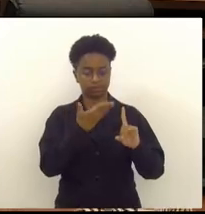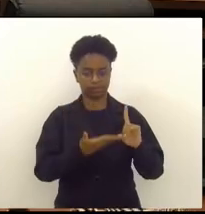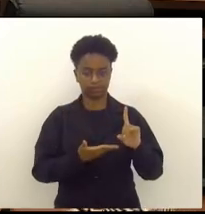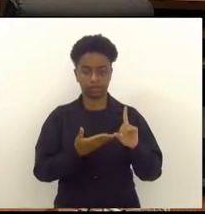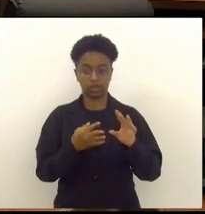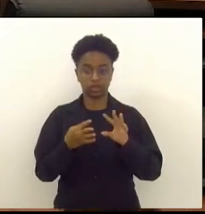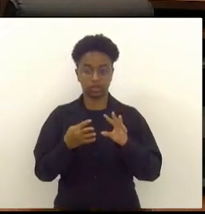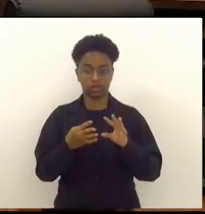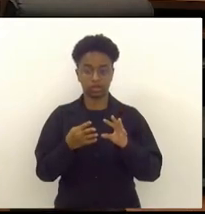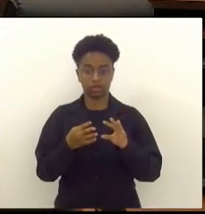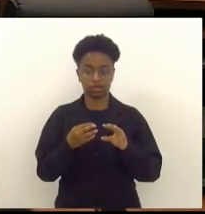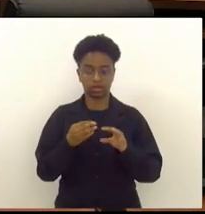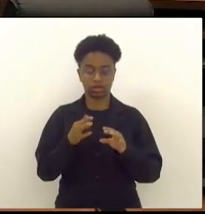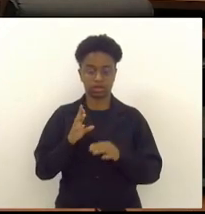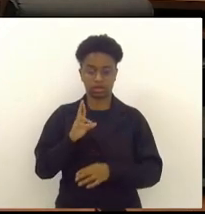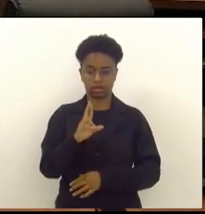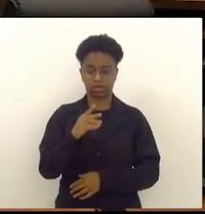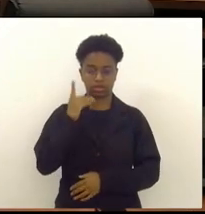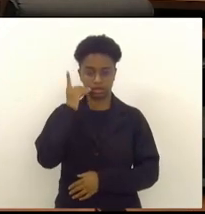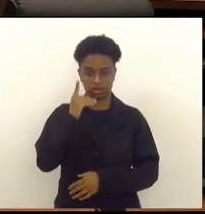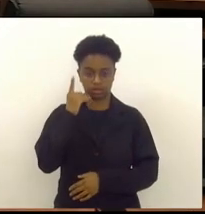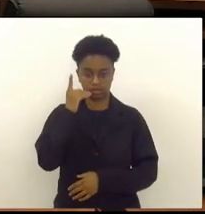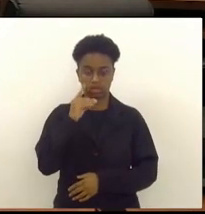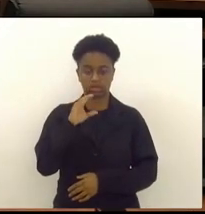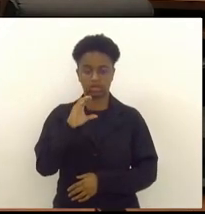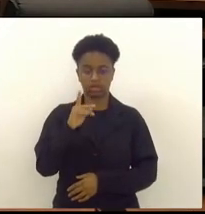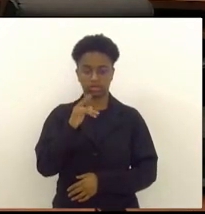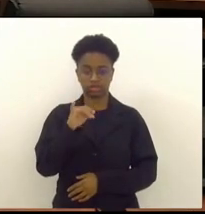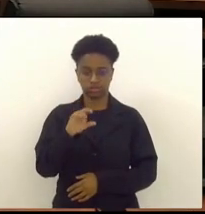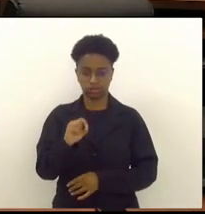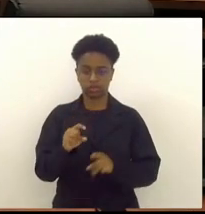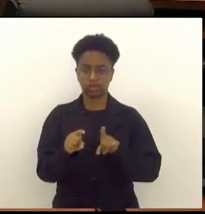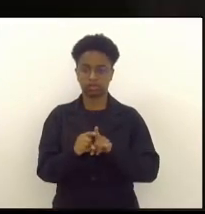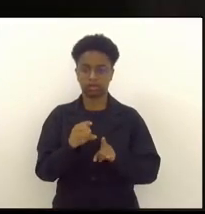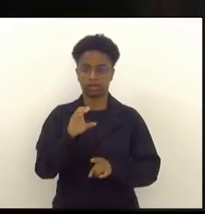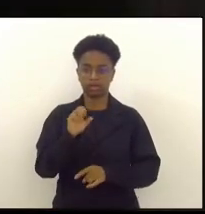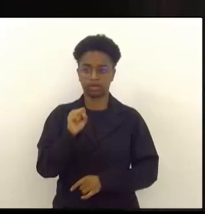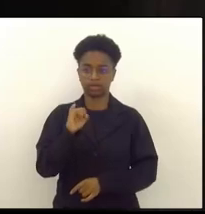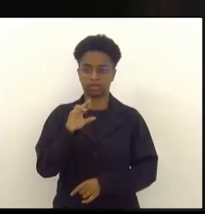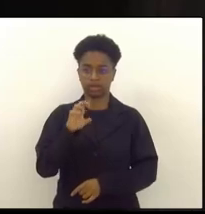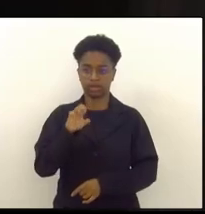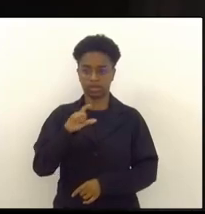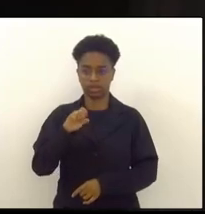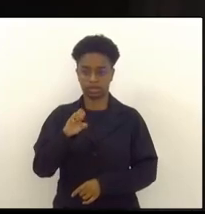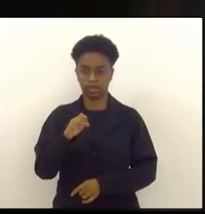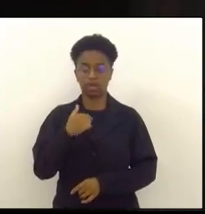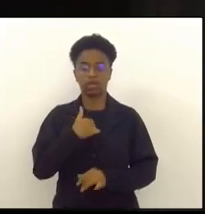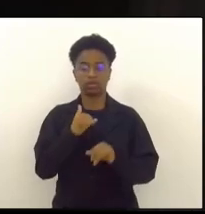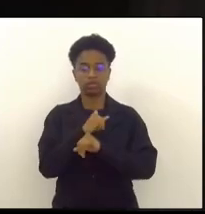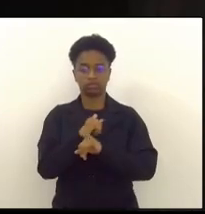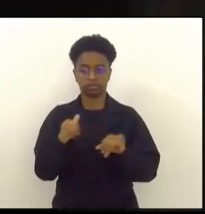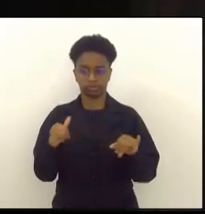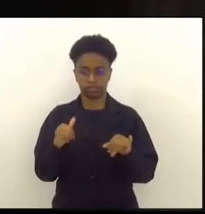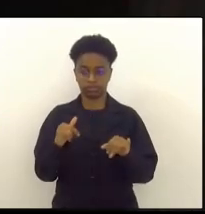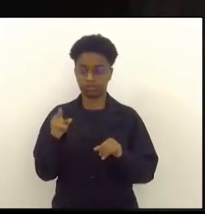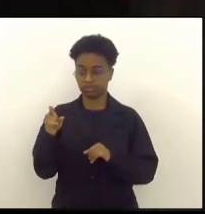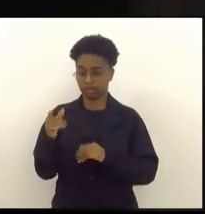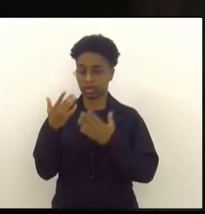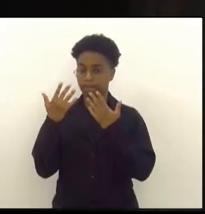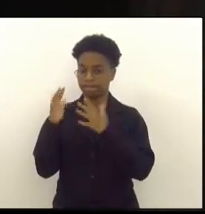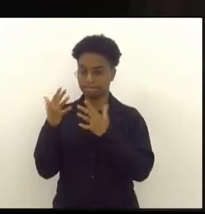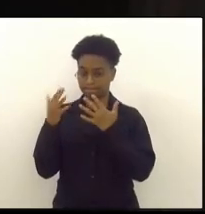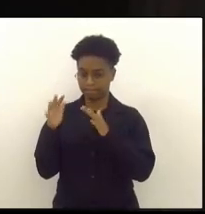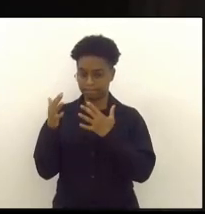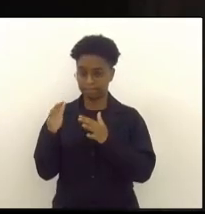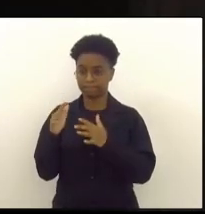do deputado Chico Machado, doutora Sirlene. Quero dizer, deputado, o senhor está de parabéns, sou